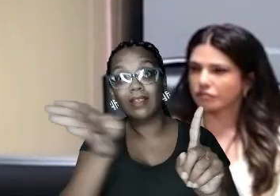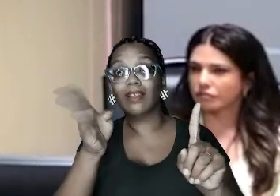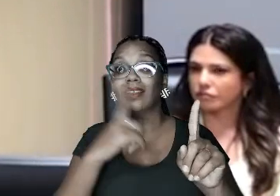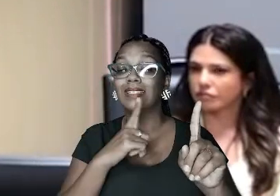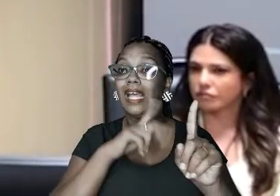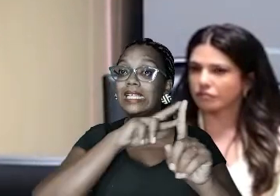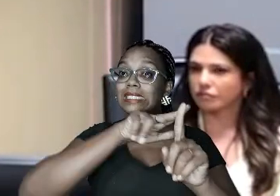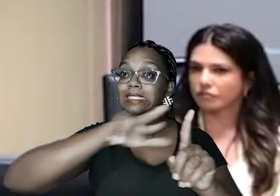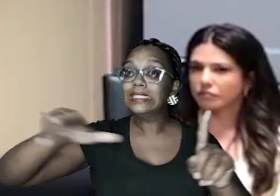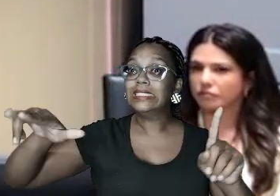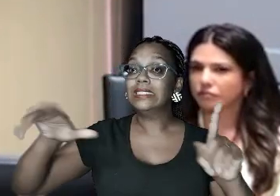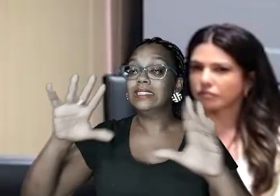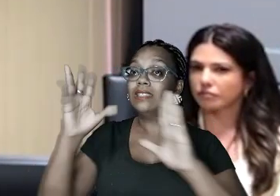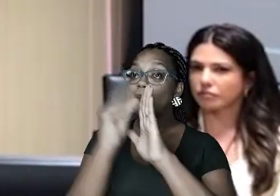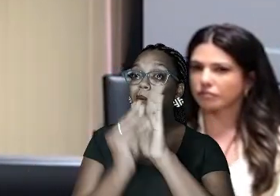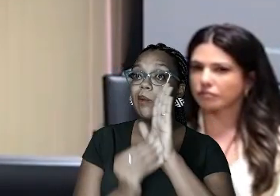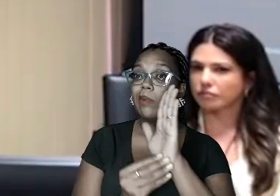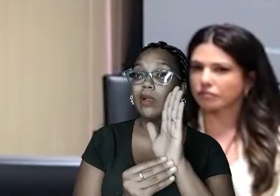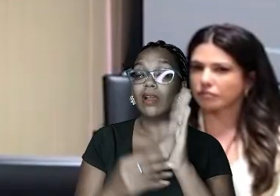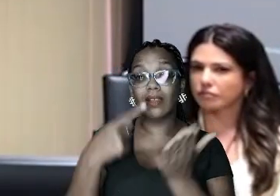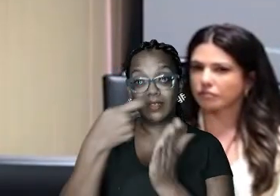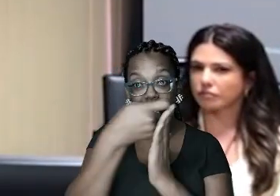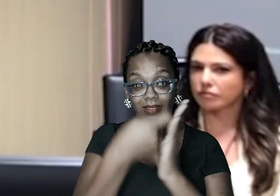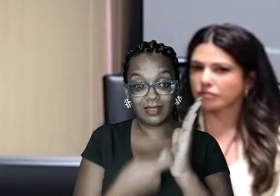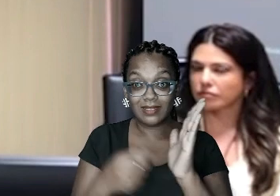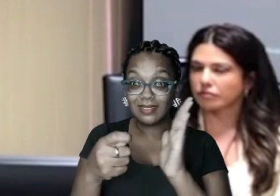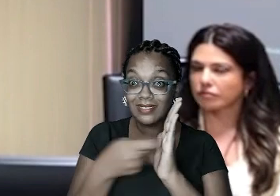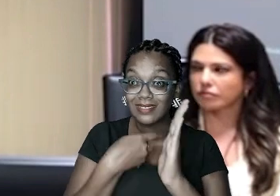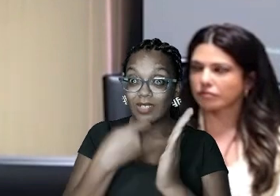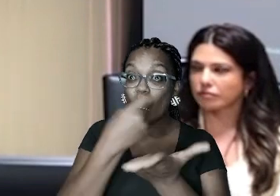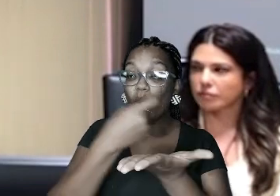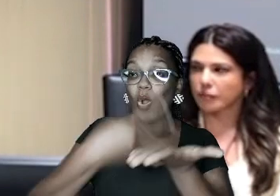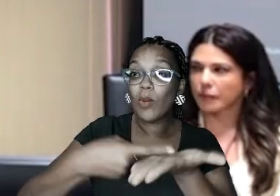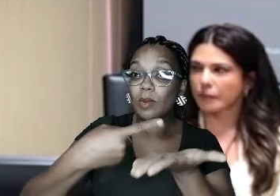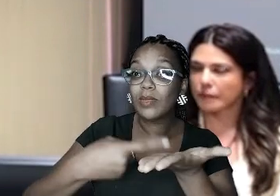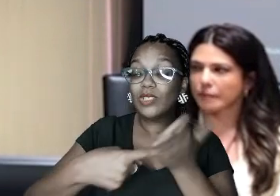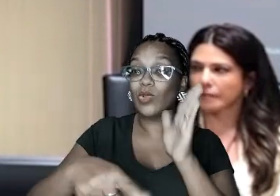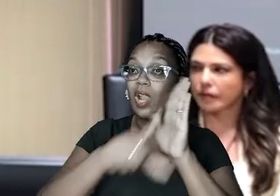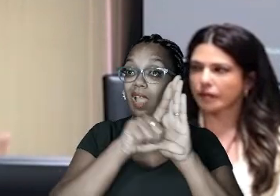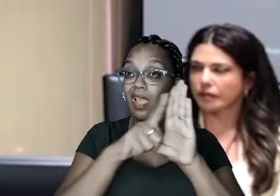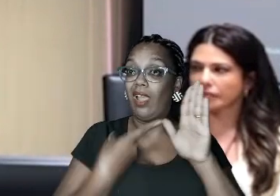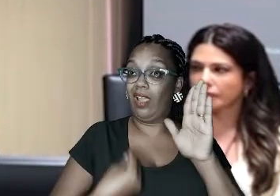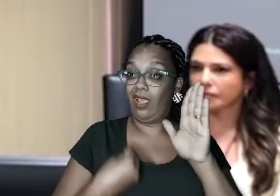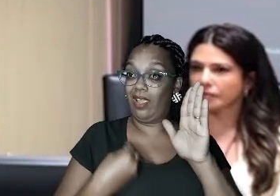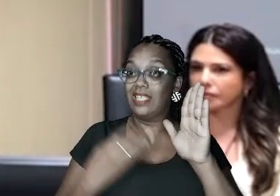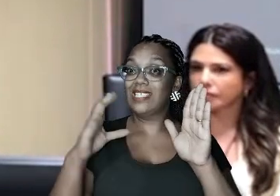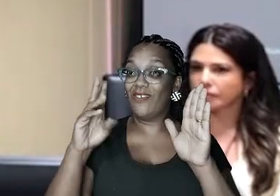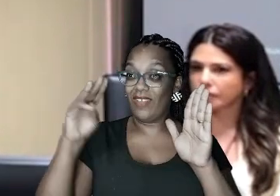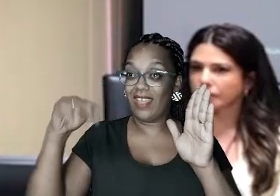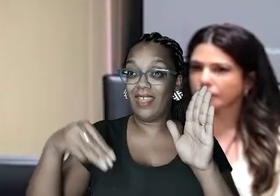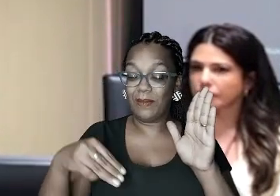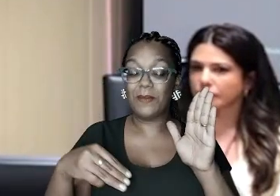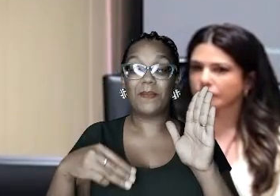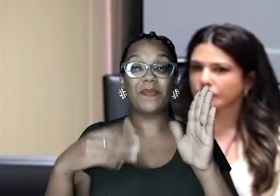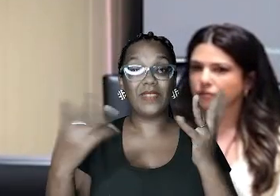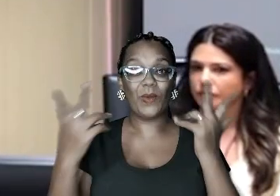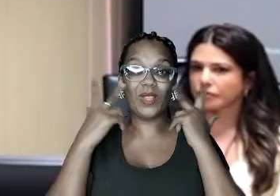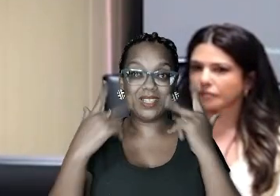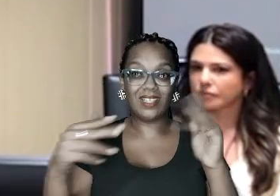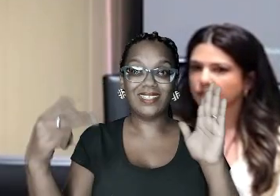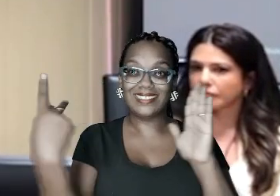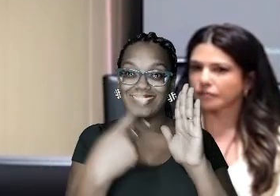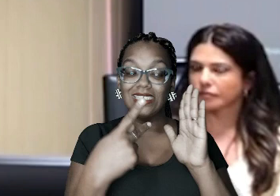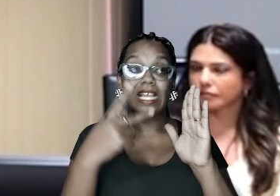a prova indireta com todas as suas dificuldades um conjunto sério e convergente diz então o tempo de compromisso que a cvm tem previsto lá na sua lei para encerrar